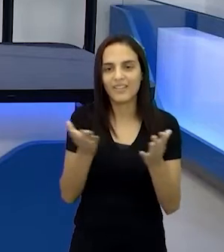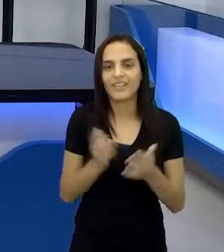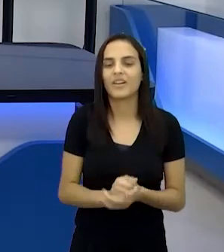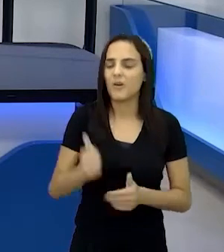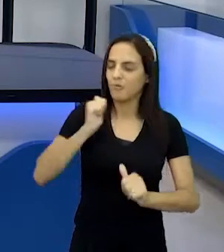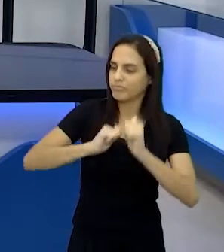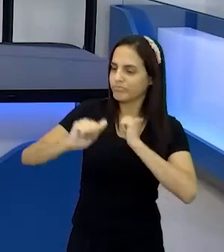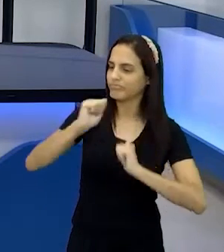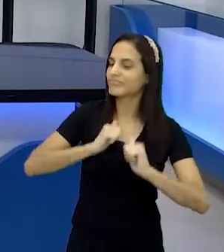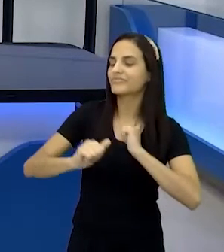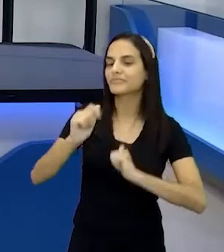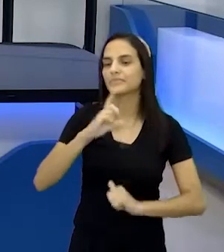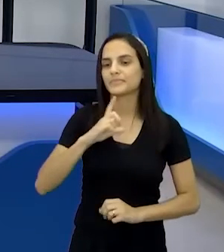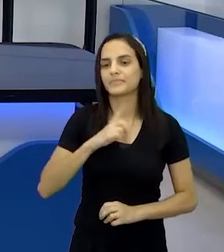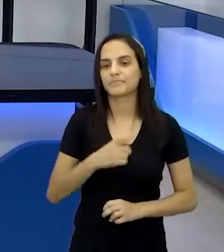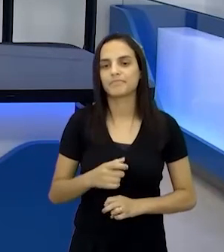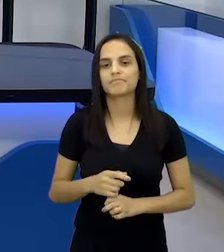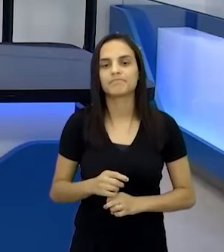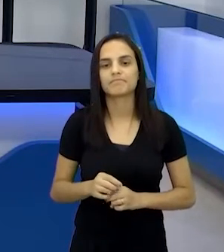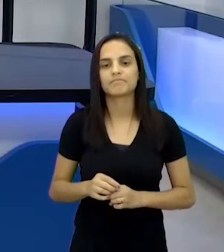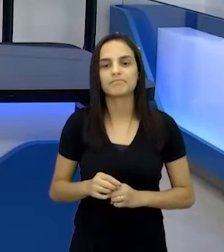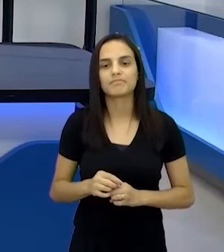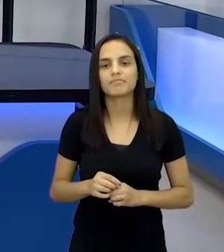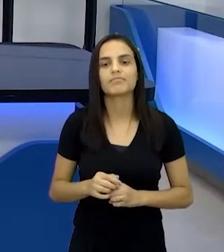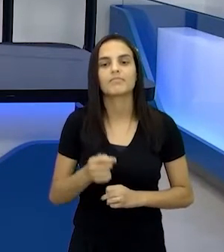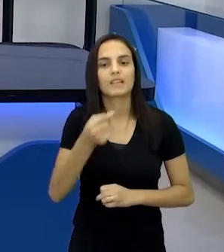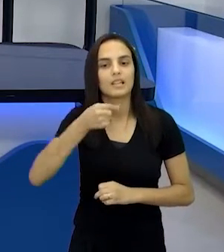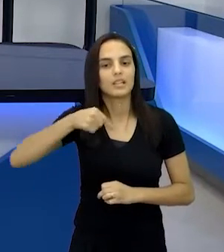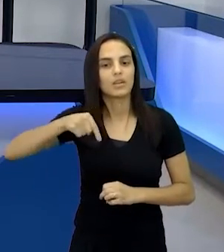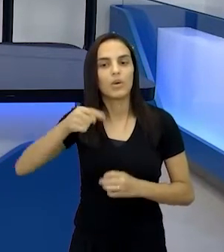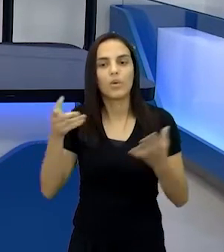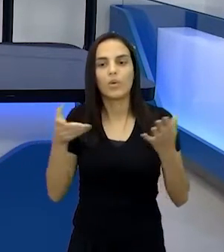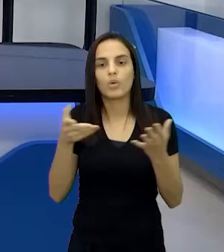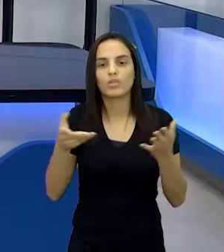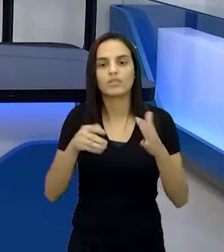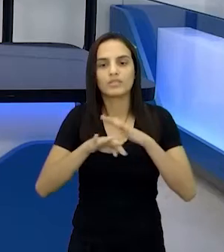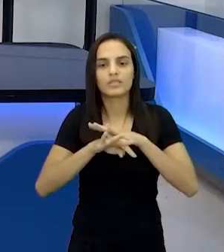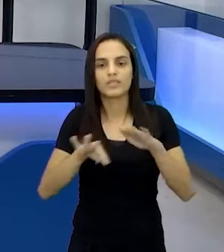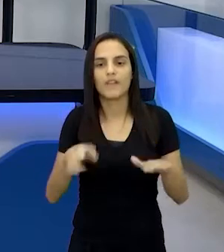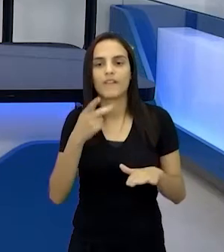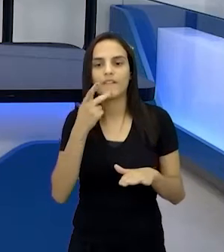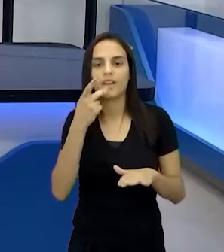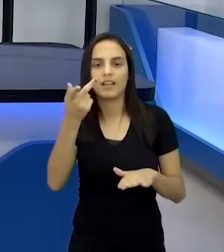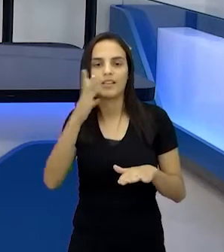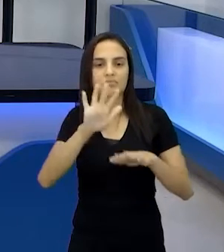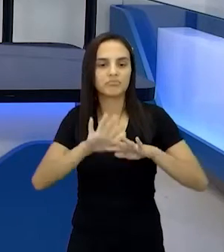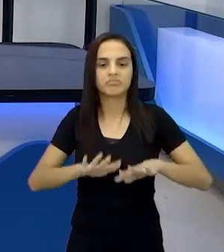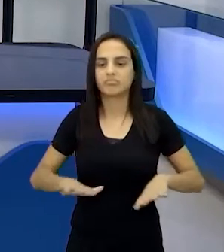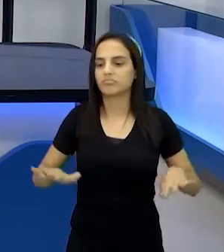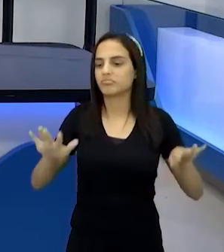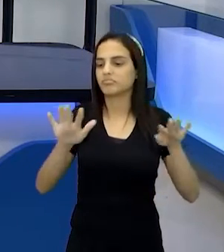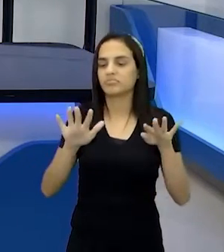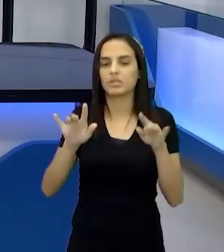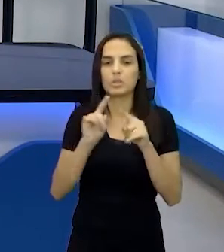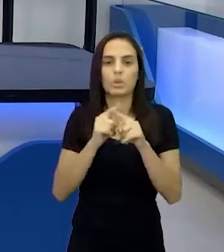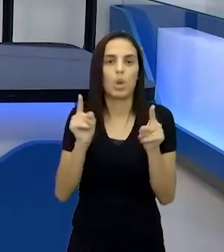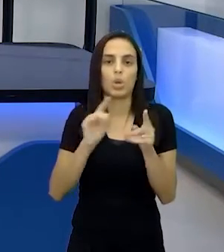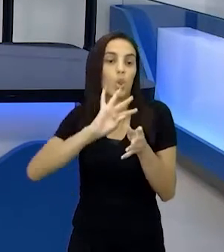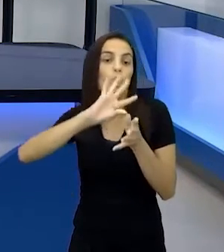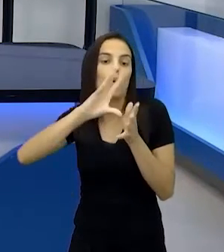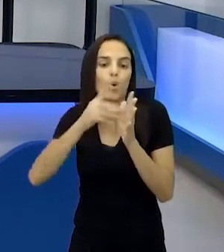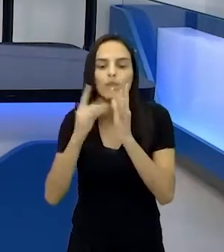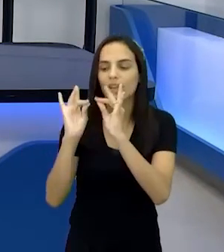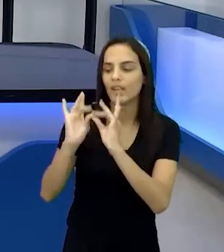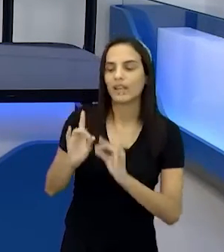eu sou ansioso. Pra atiçar mais ainda, nós hoje só estamos falando assim, ó, de uma forma geral. Um panorama. Um panorâmico, né? Um